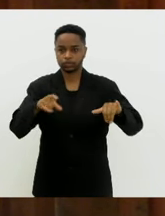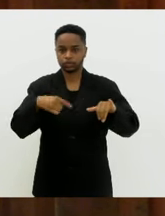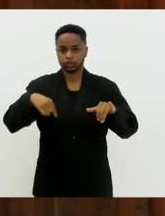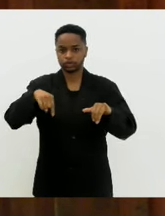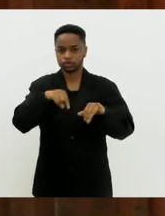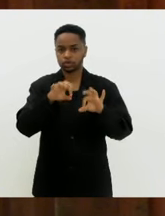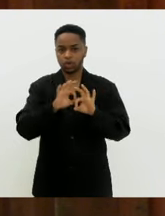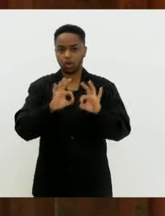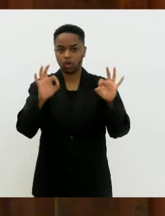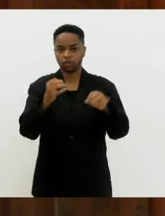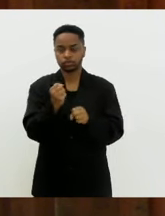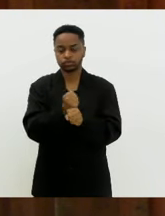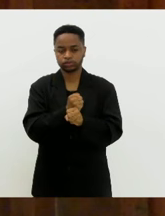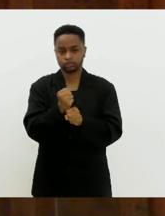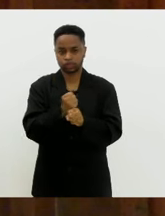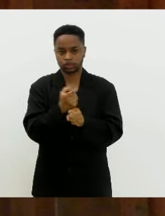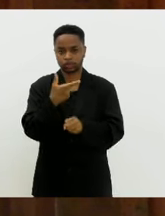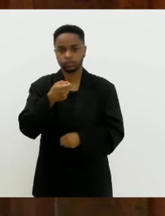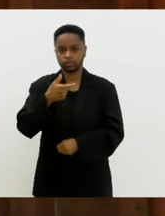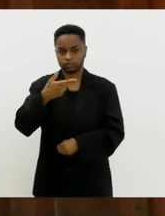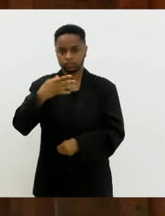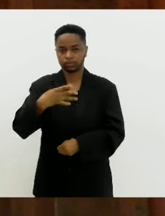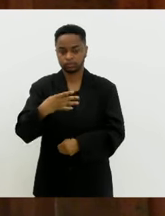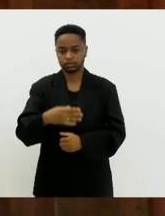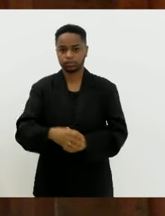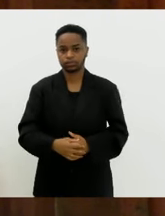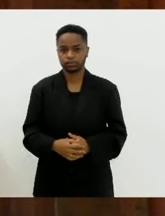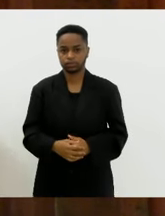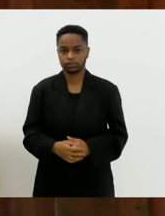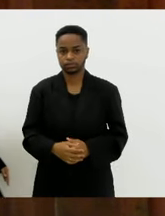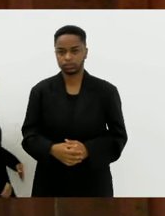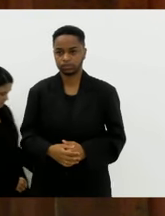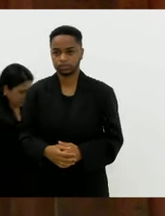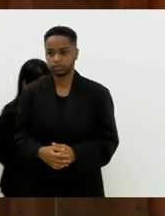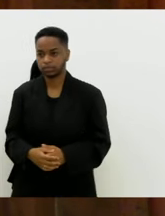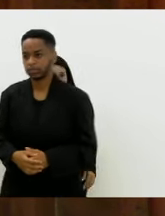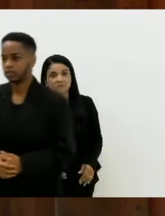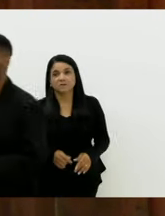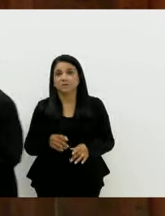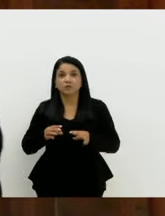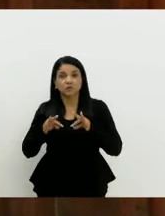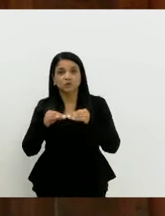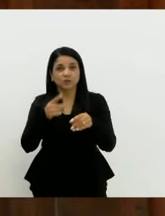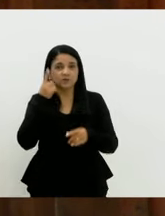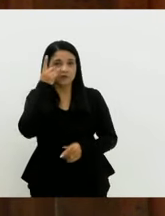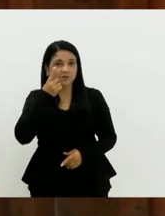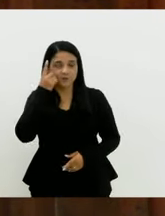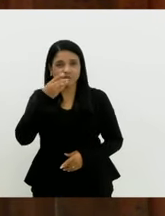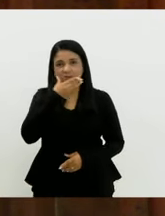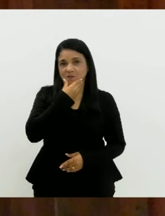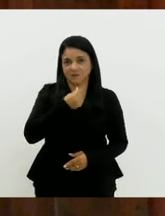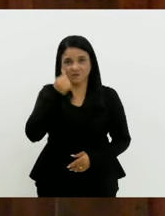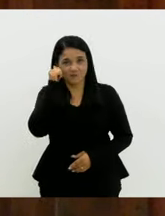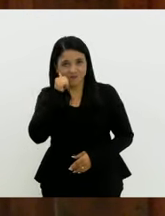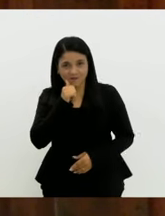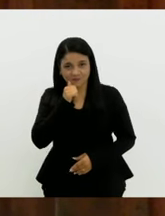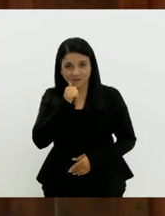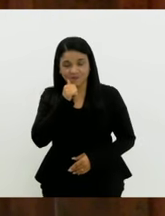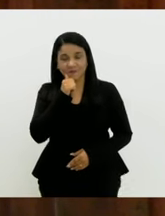excelente ano legislativo para todas as deputadas e os deputados e fazer